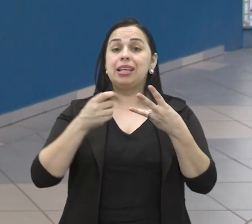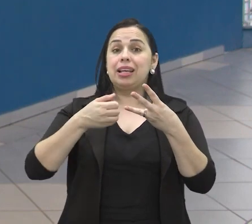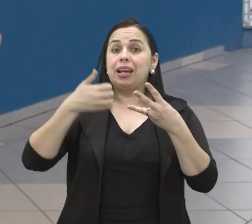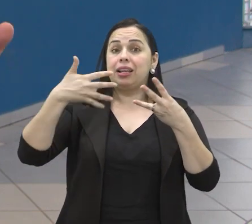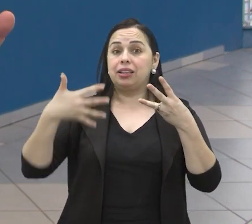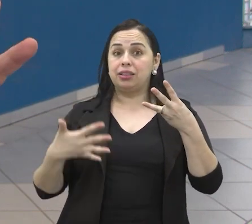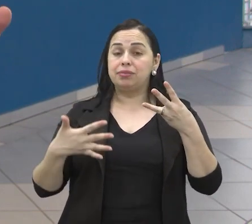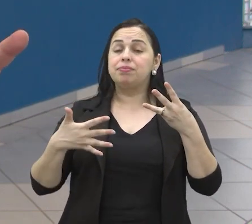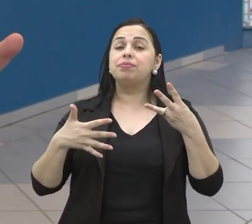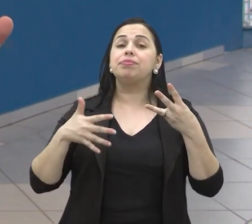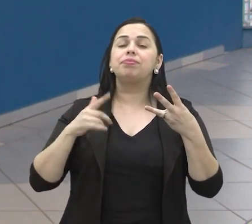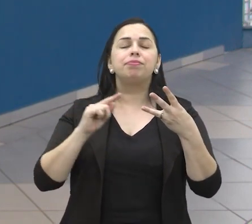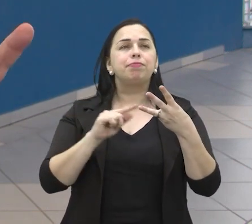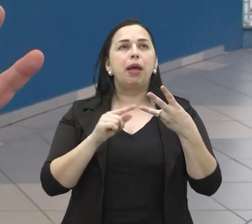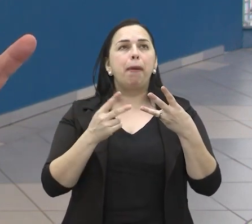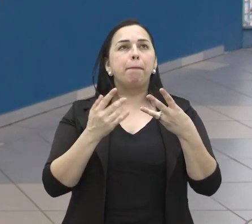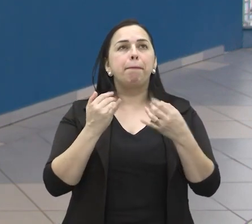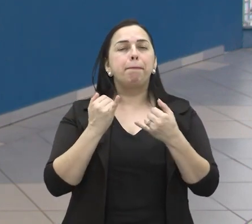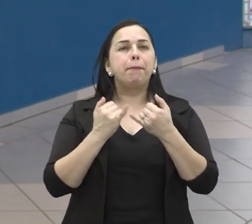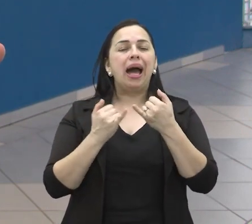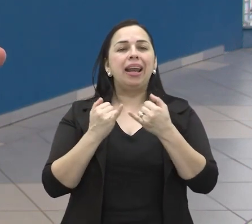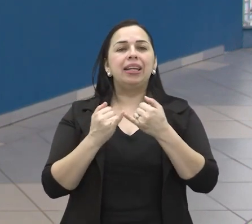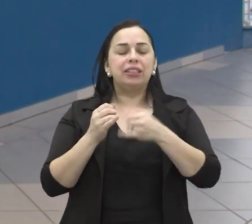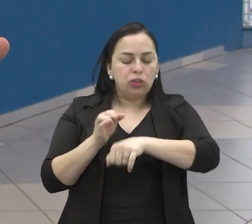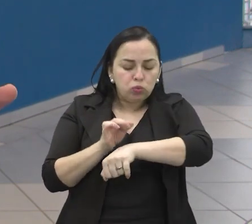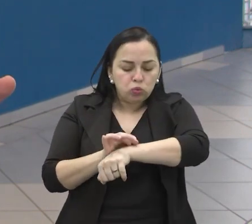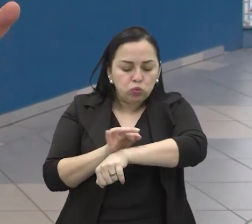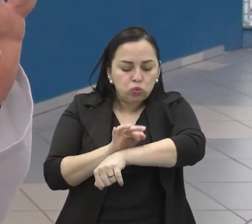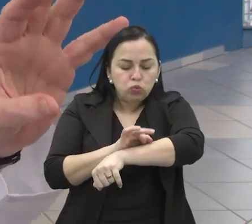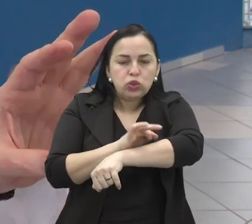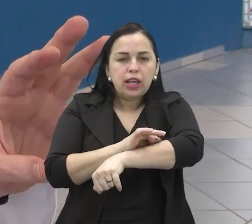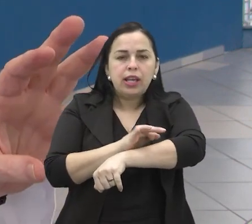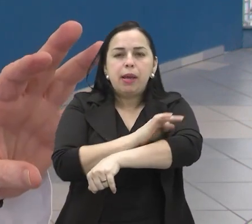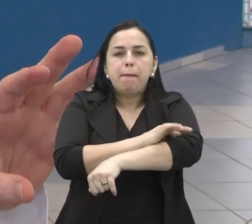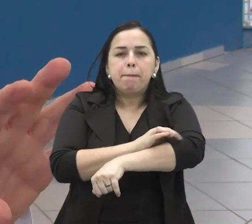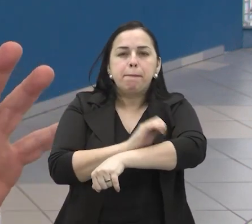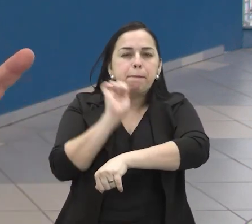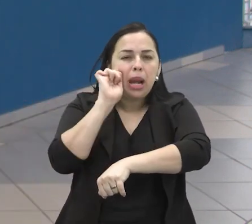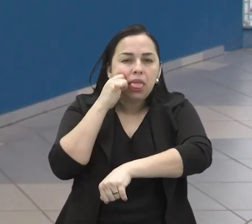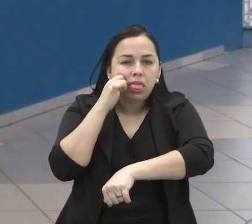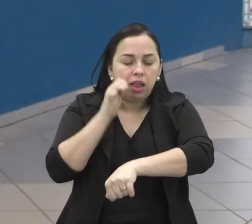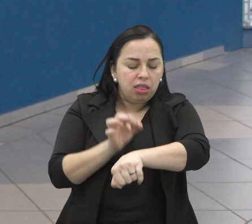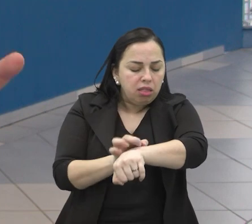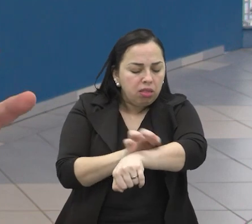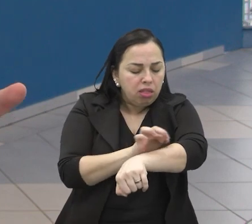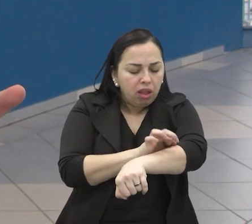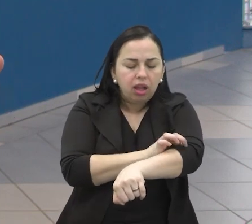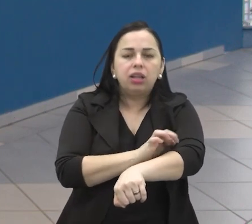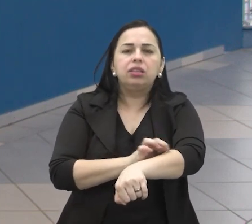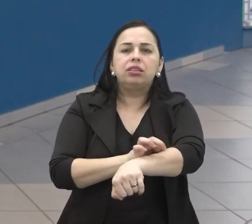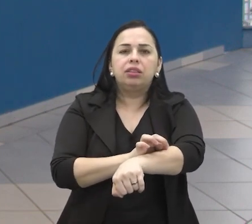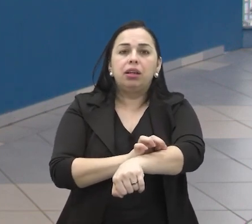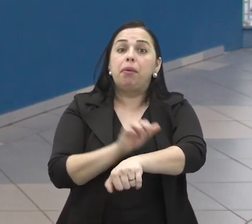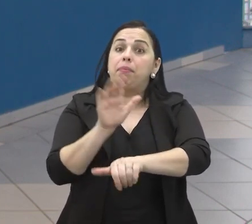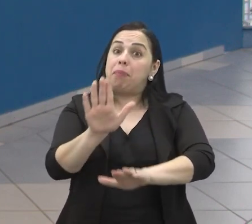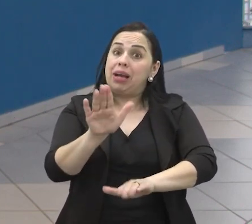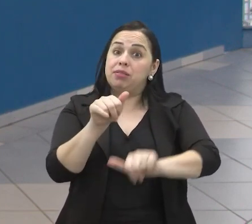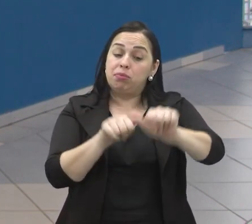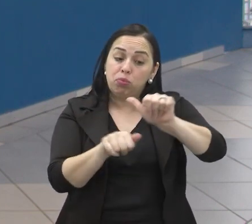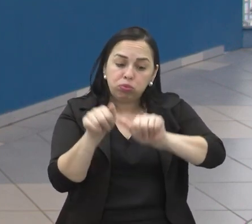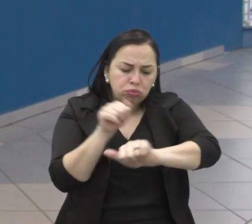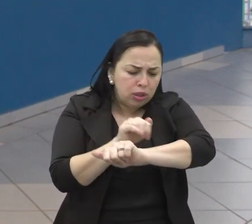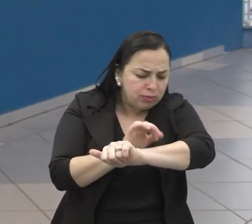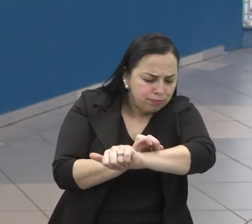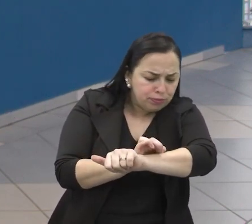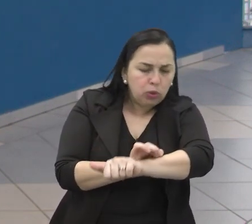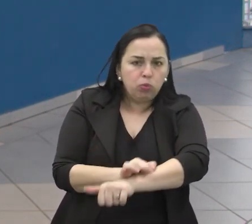melanoma, caracteristicamente, aparece como pintas escuras. Então, são aquelas pintas que podem